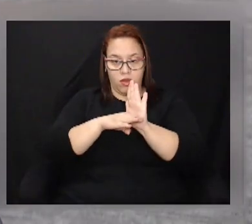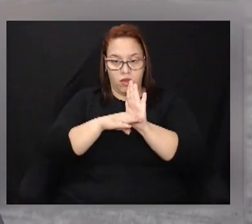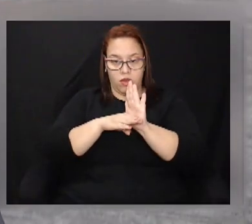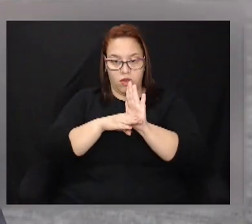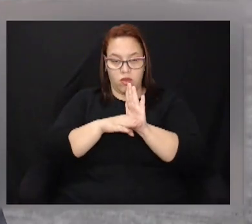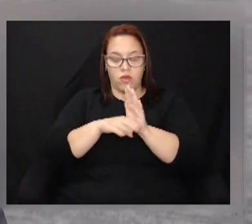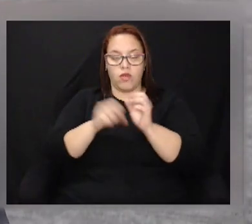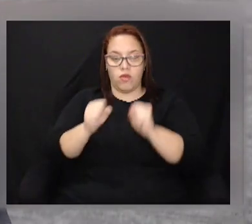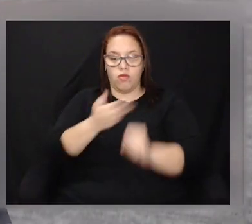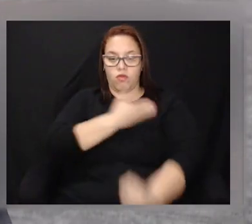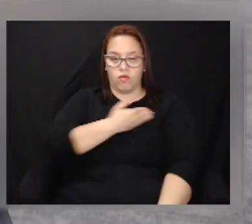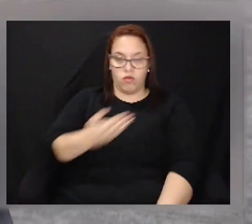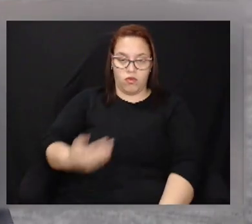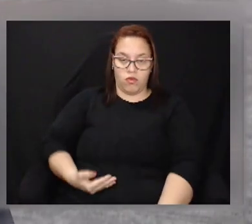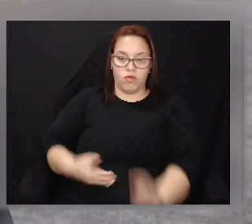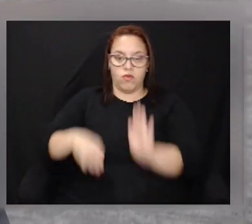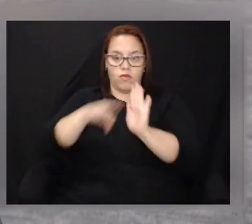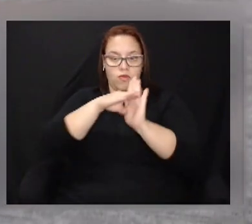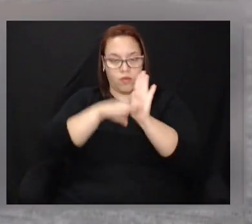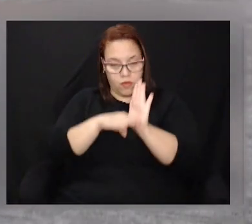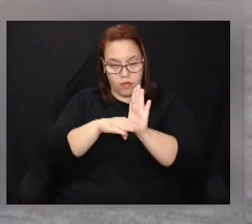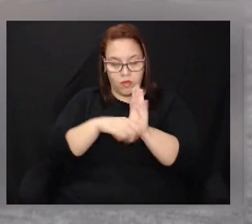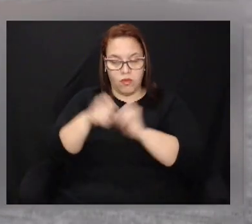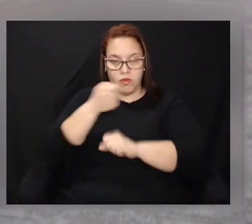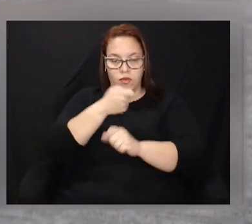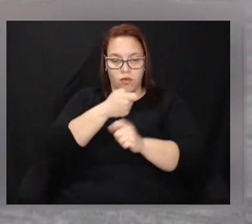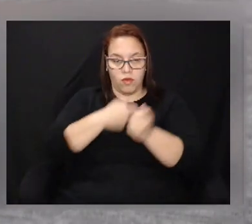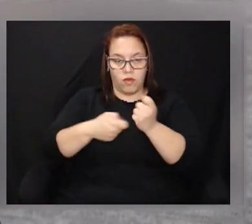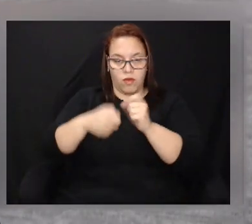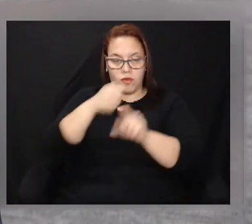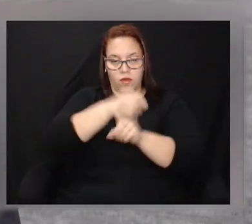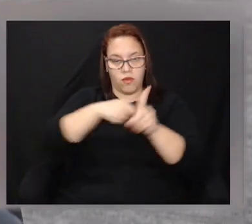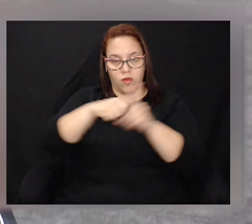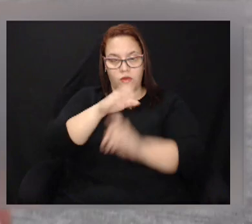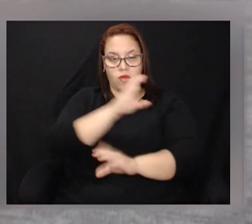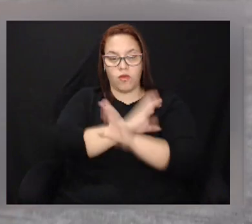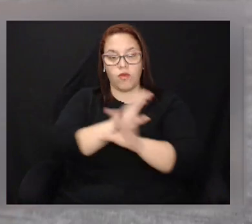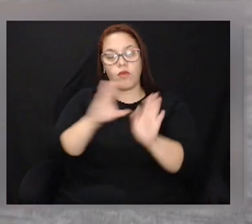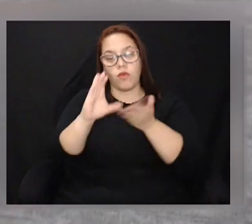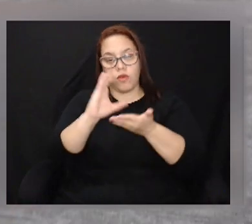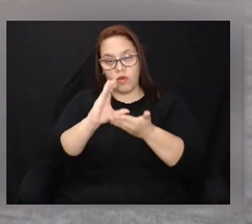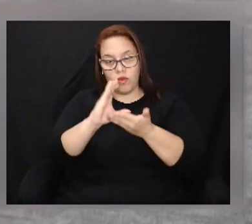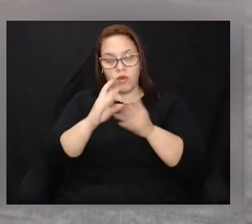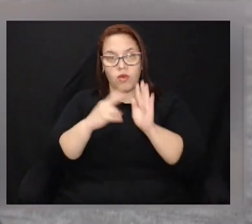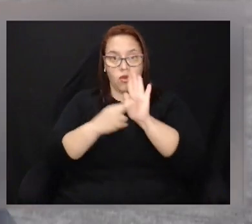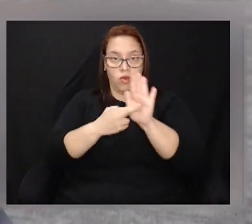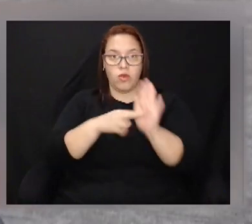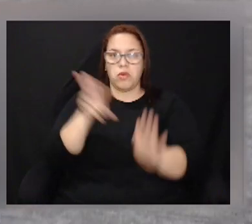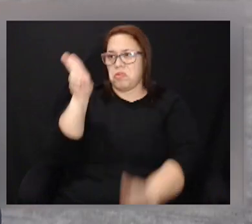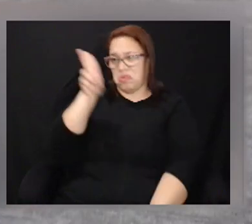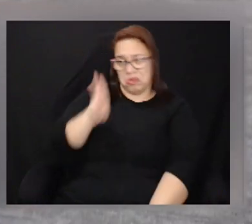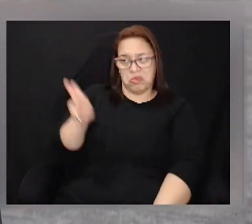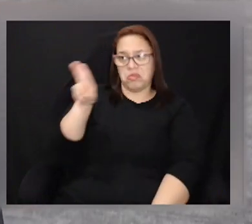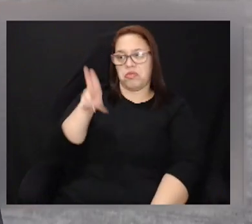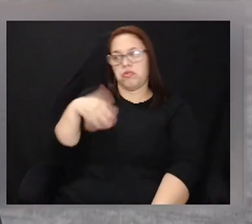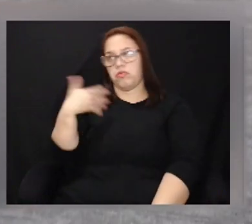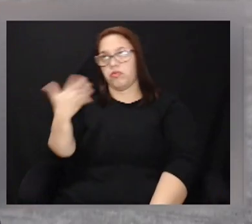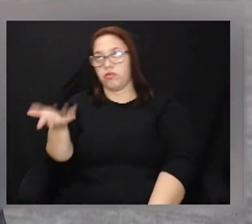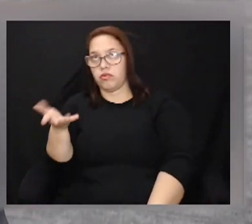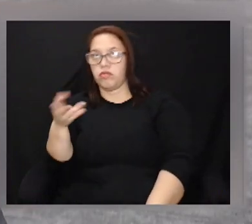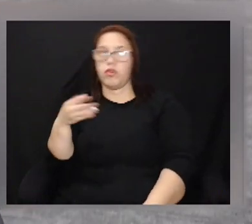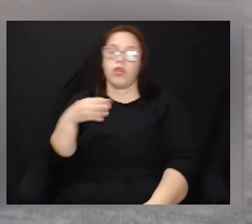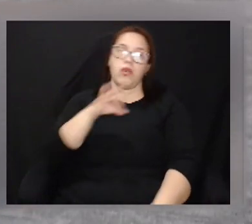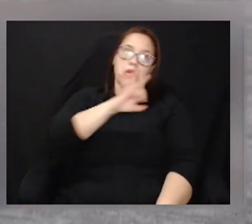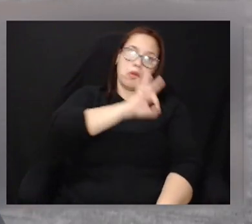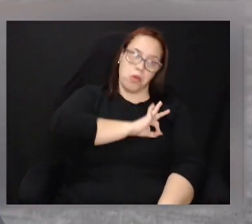público e metade da sociedade civil. Mas esse é um conselho que tem representantes das universidades, das polícias,